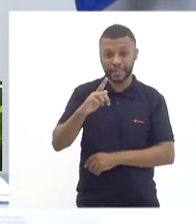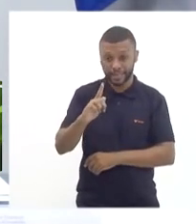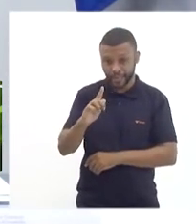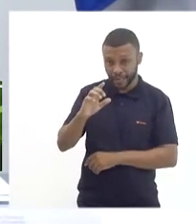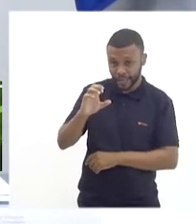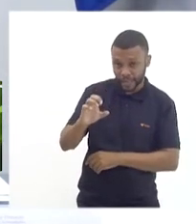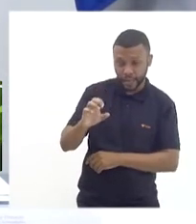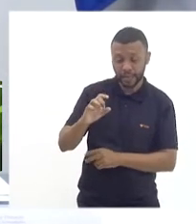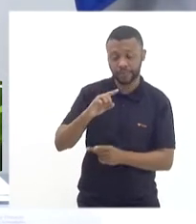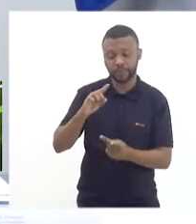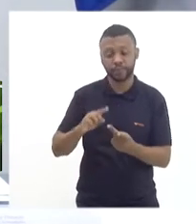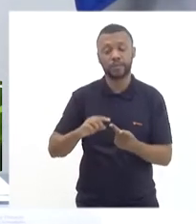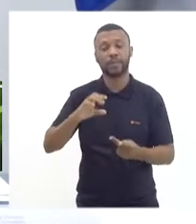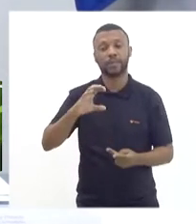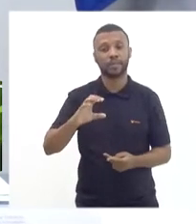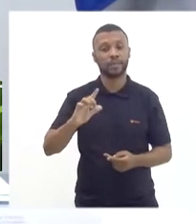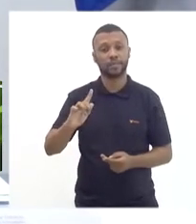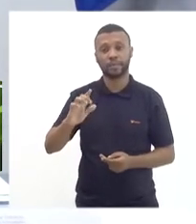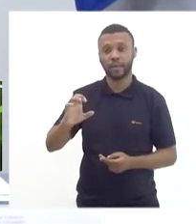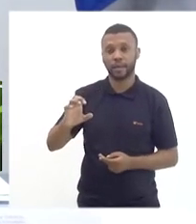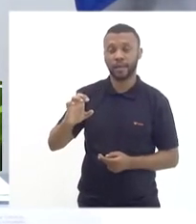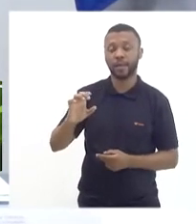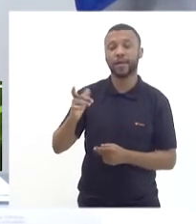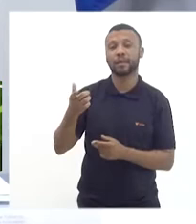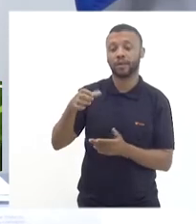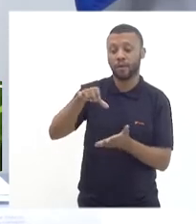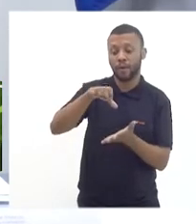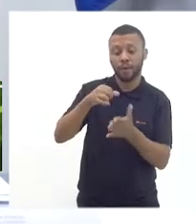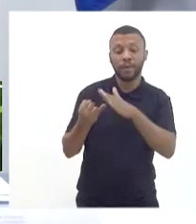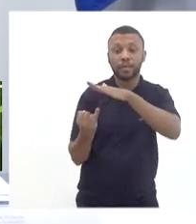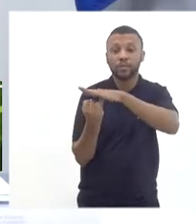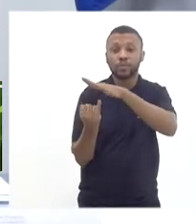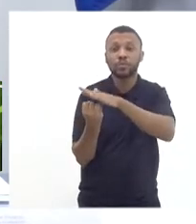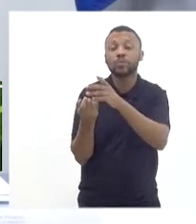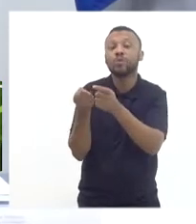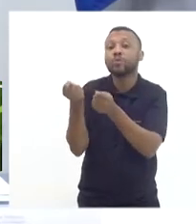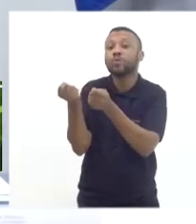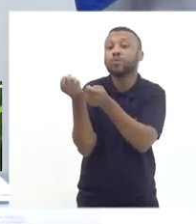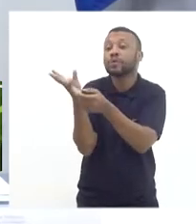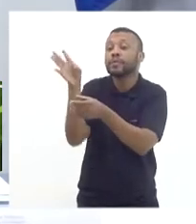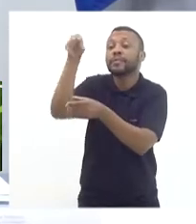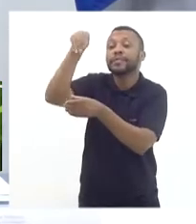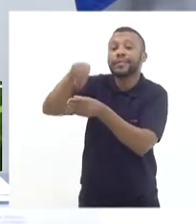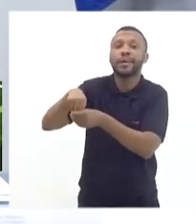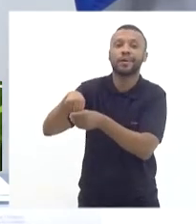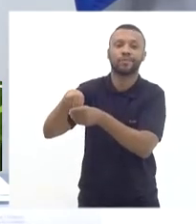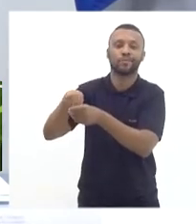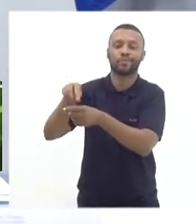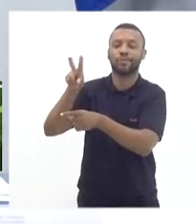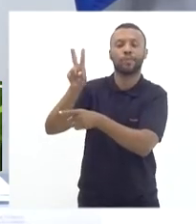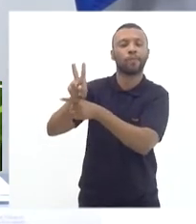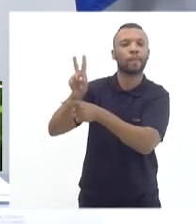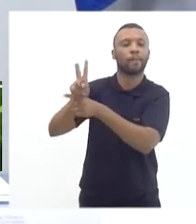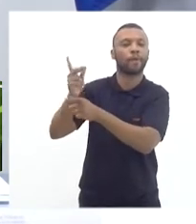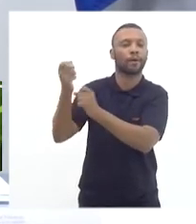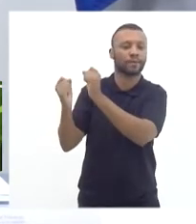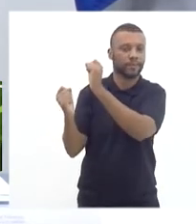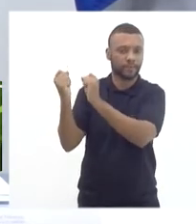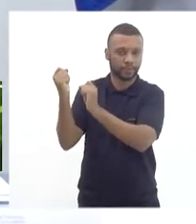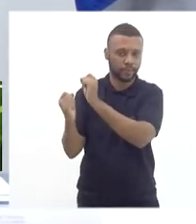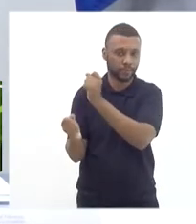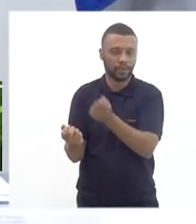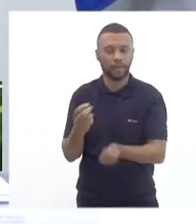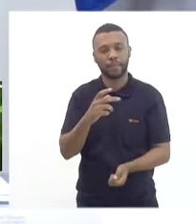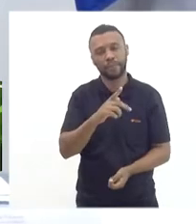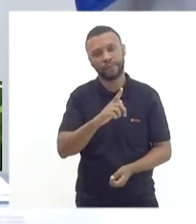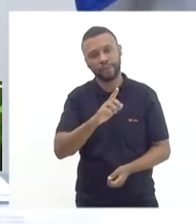a CGE são instituições do controle interno. A Procuradoria,